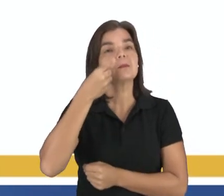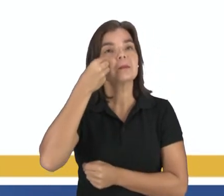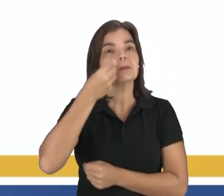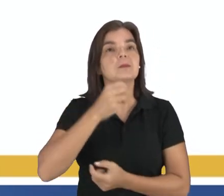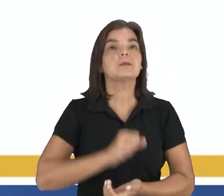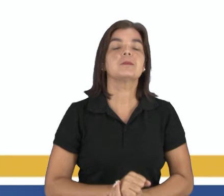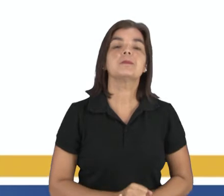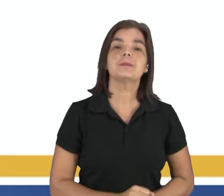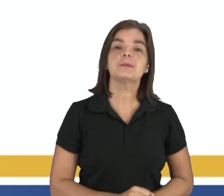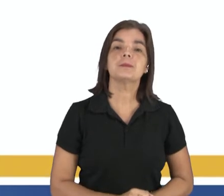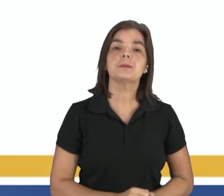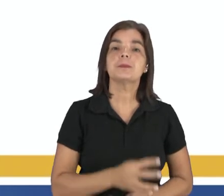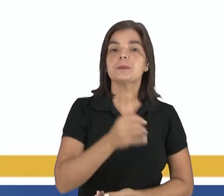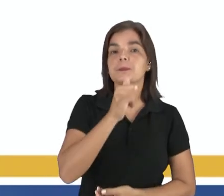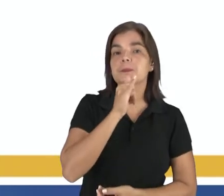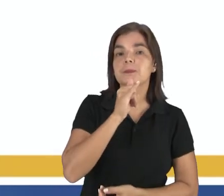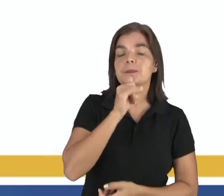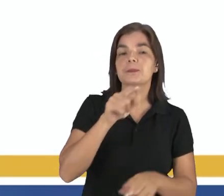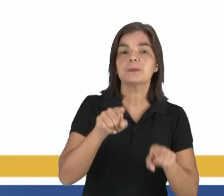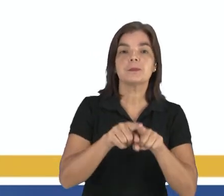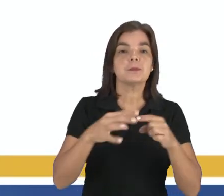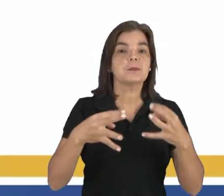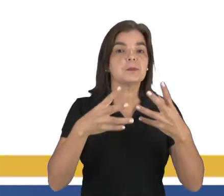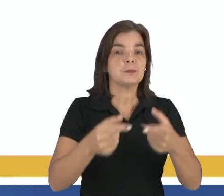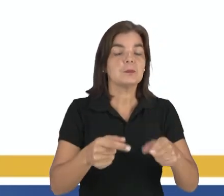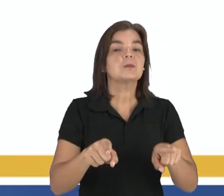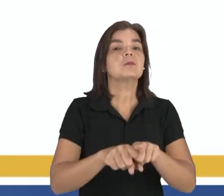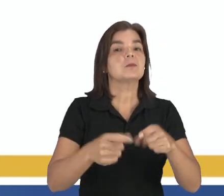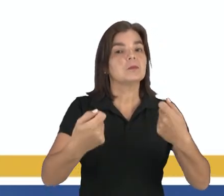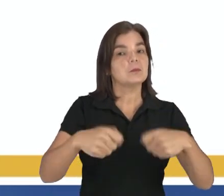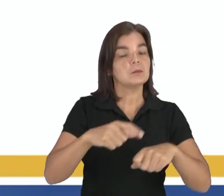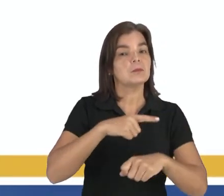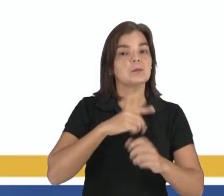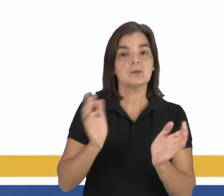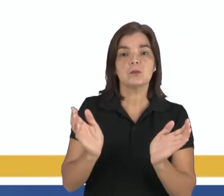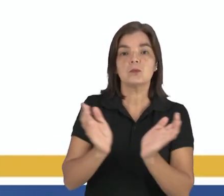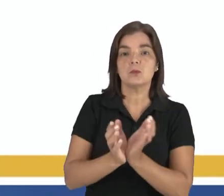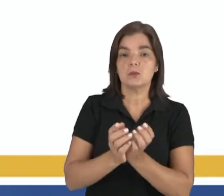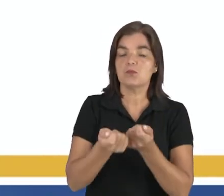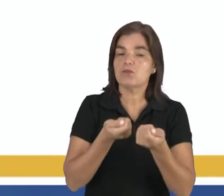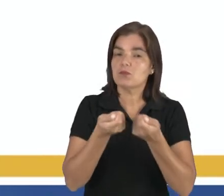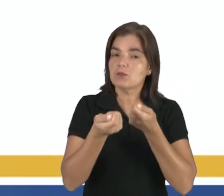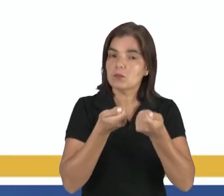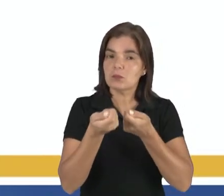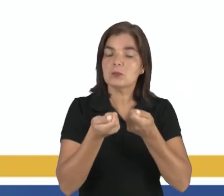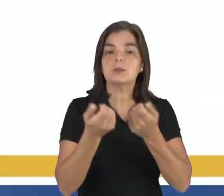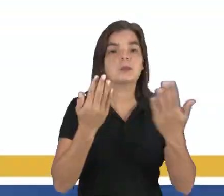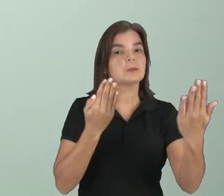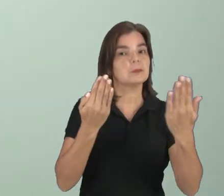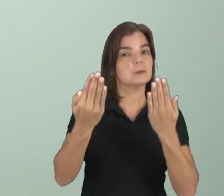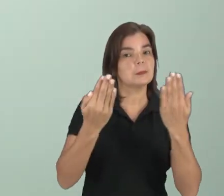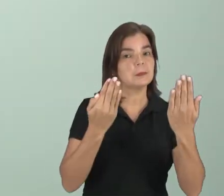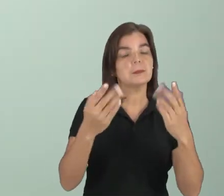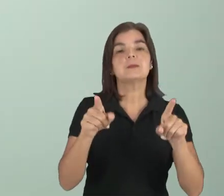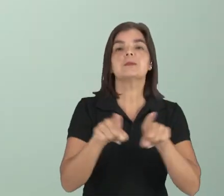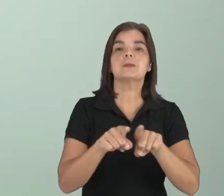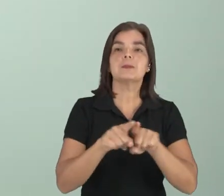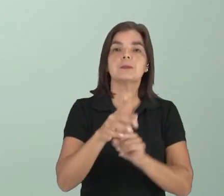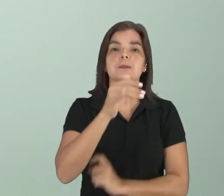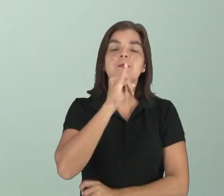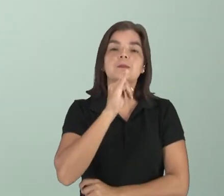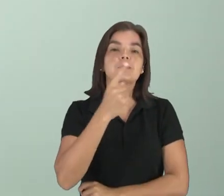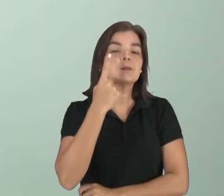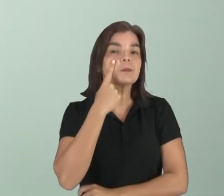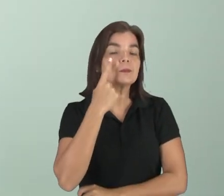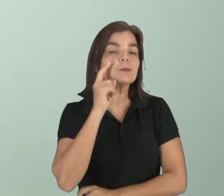experimentação. Como exemplo, nós temos, todo experimento ele precisa ter um grupo controle para ser comparado. Como exemplo,